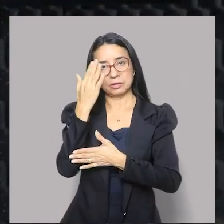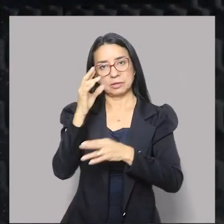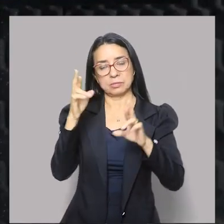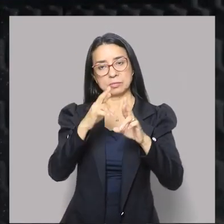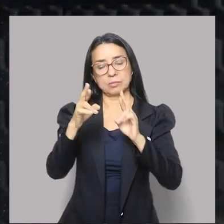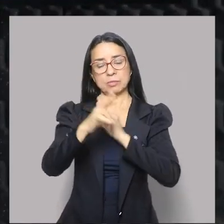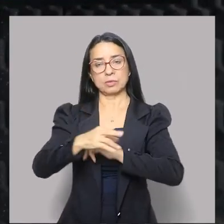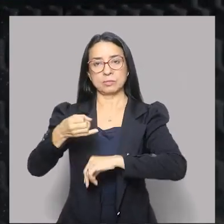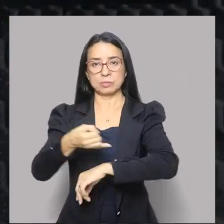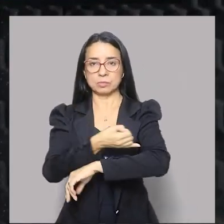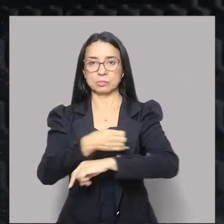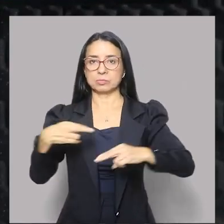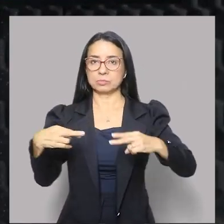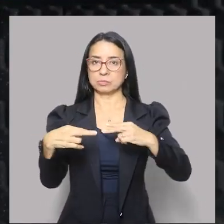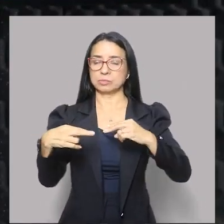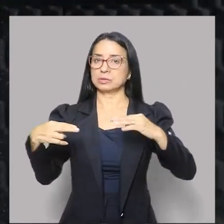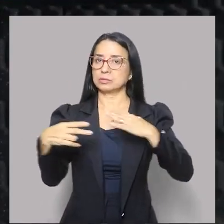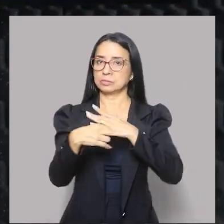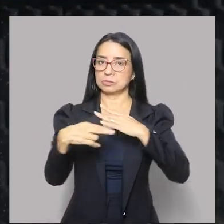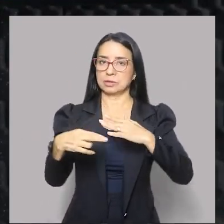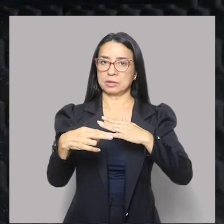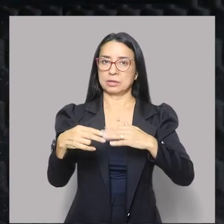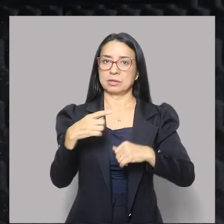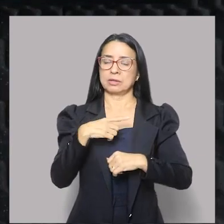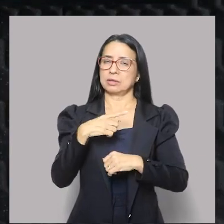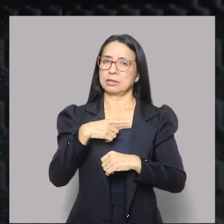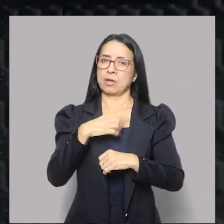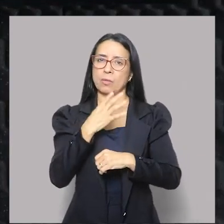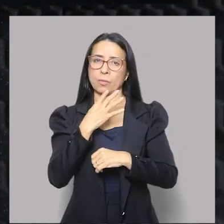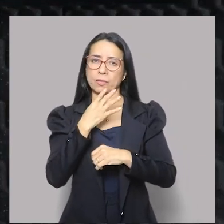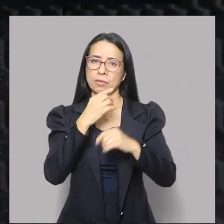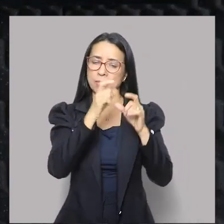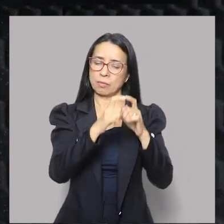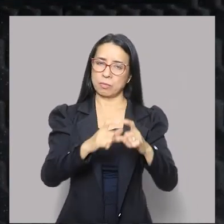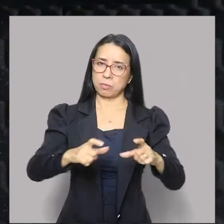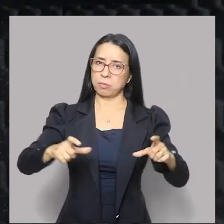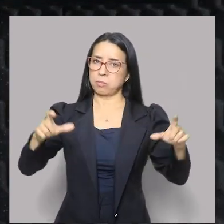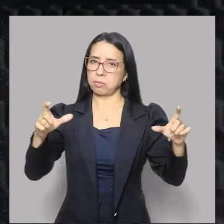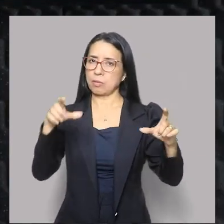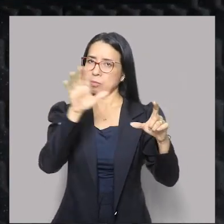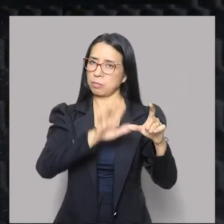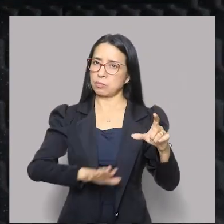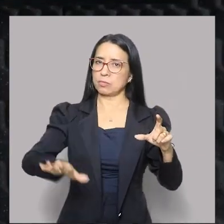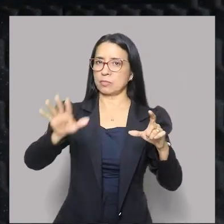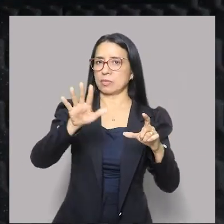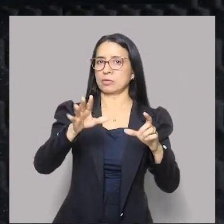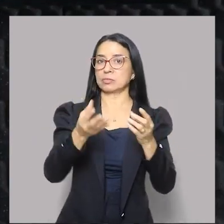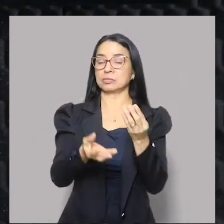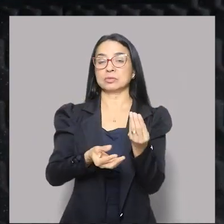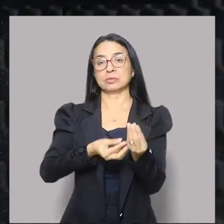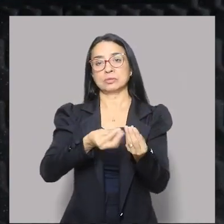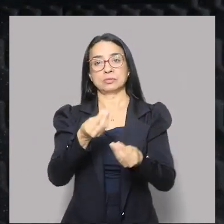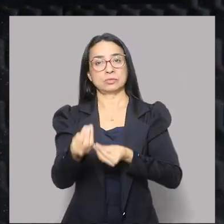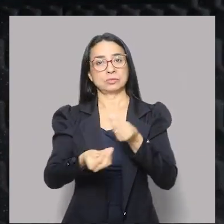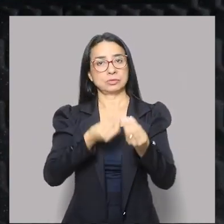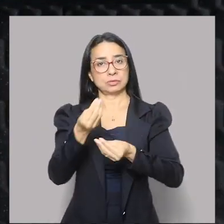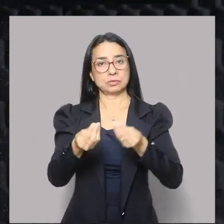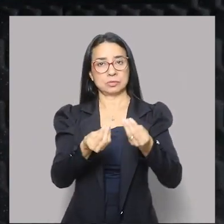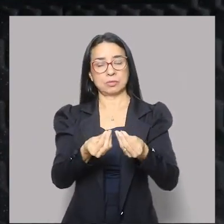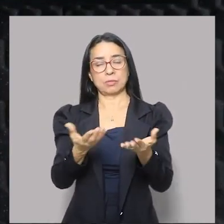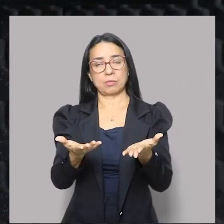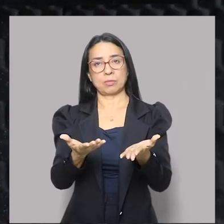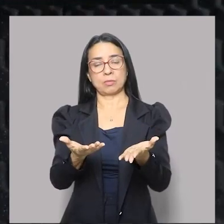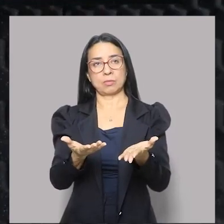urbana leva você a ter um conhecimento amplo e vasto das várias condições e das várias soluções para